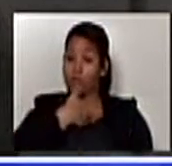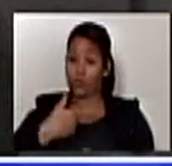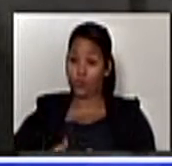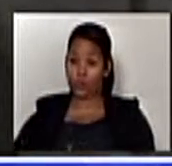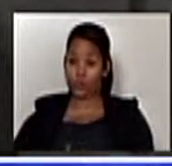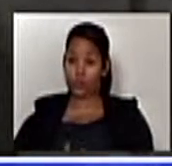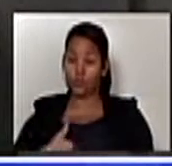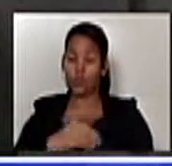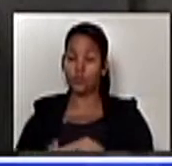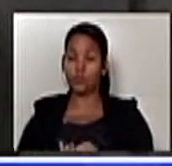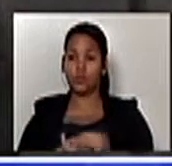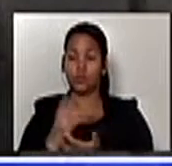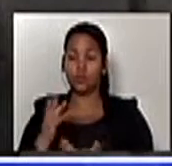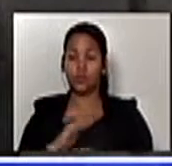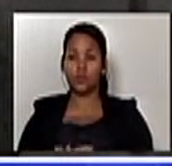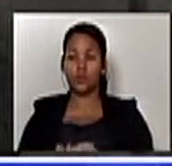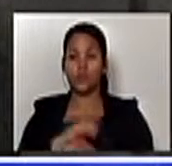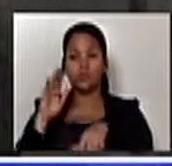dessa concessão